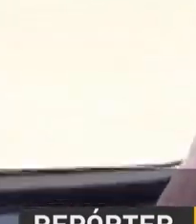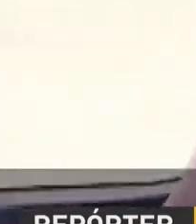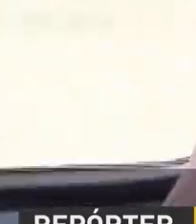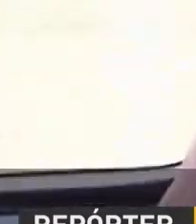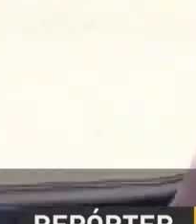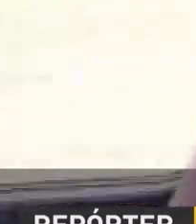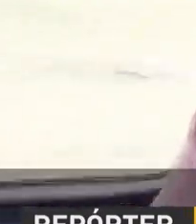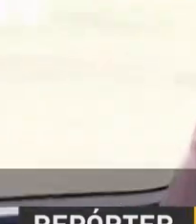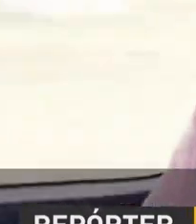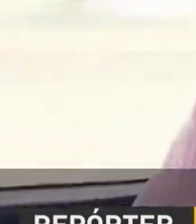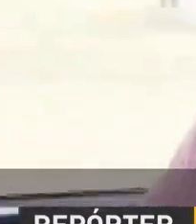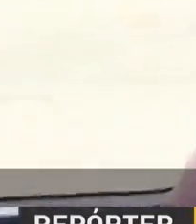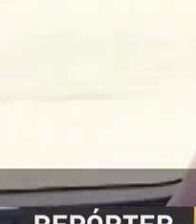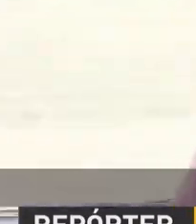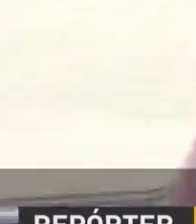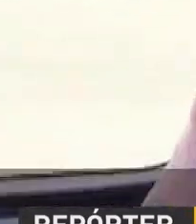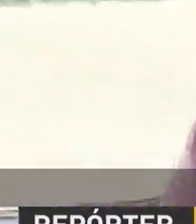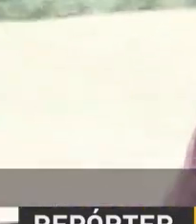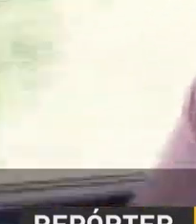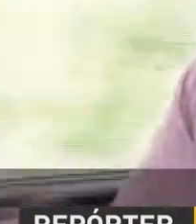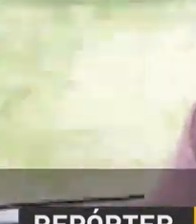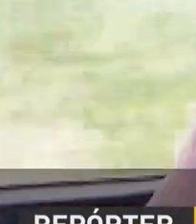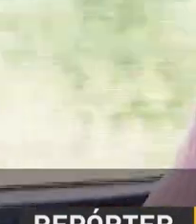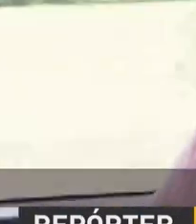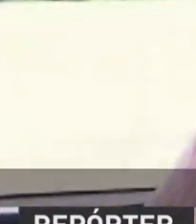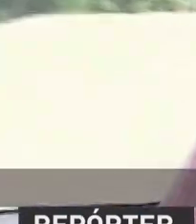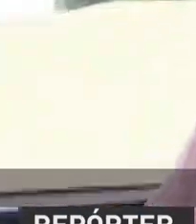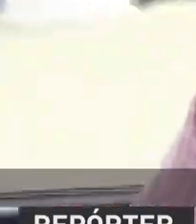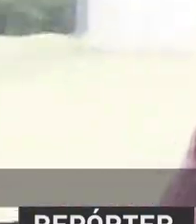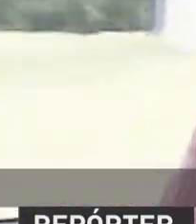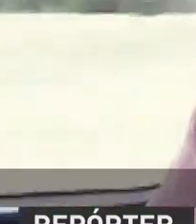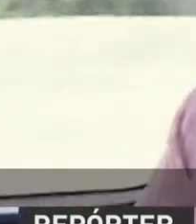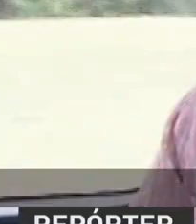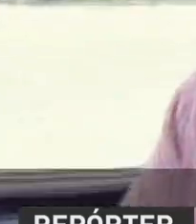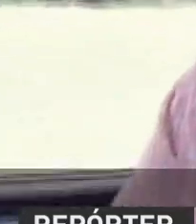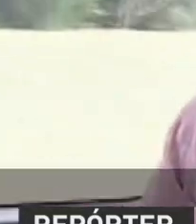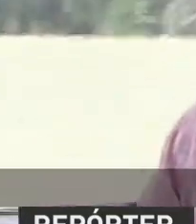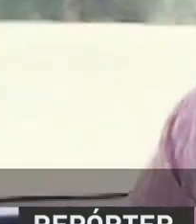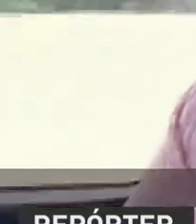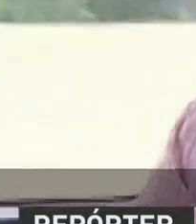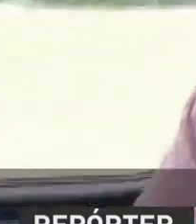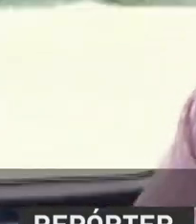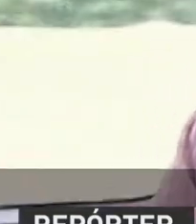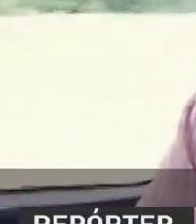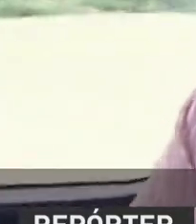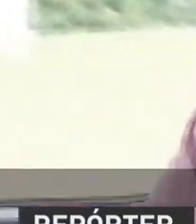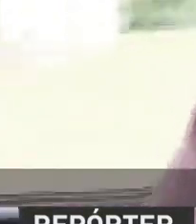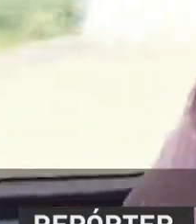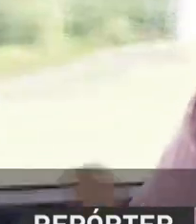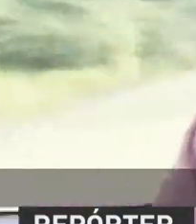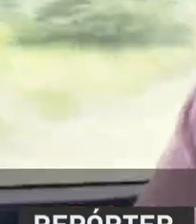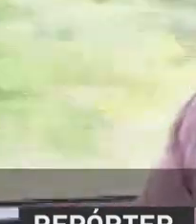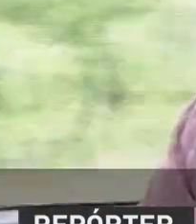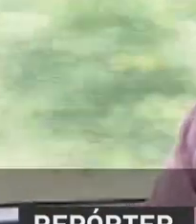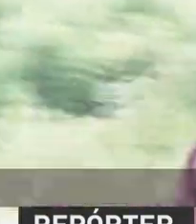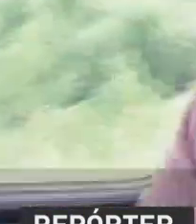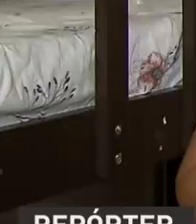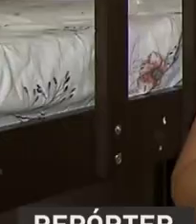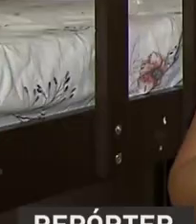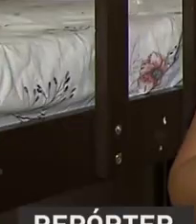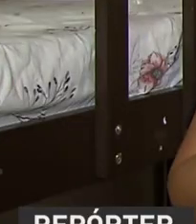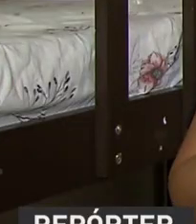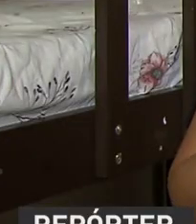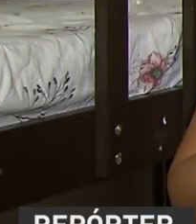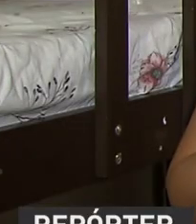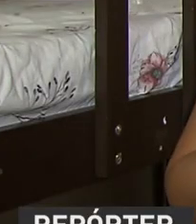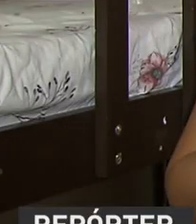muito bonito, muito empreendedor, um país que tem empresa e indústria, entende? Assim como era meu país antes.